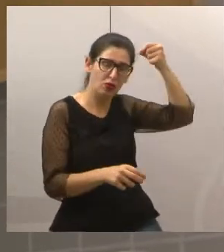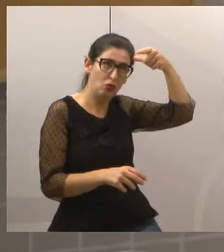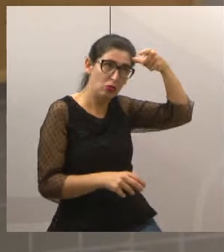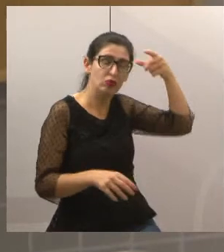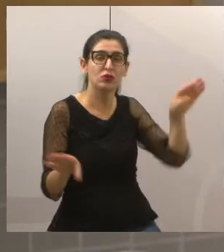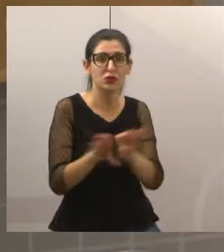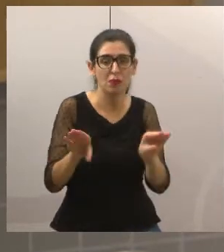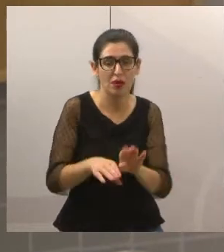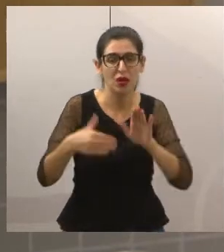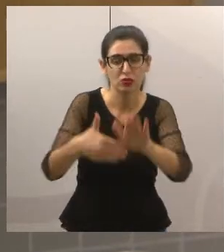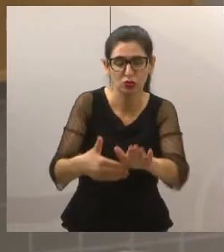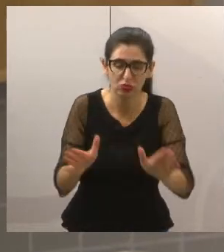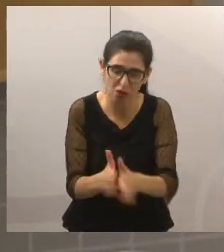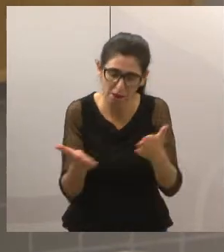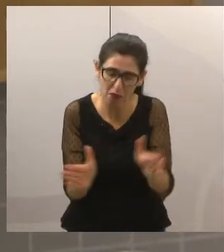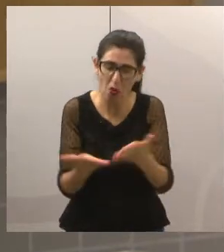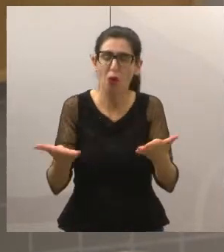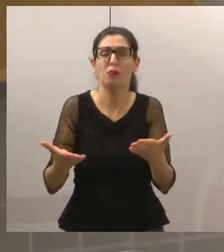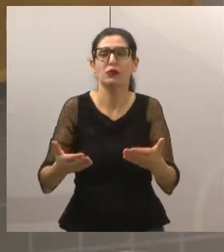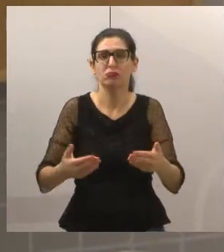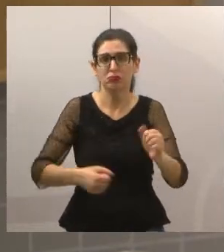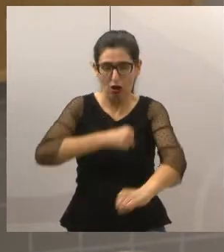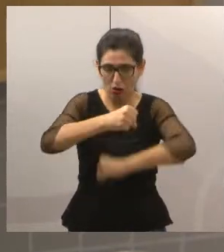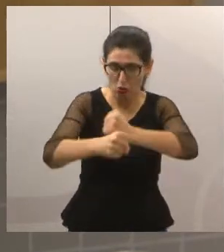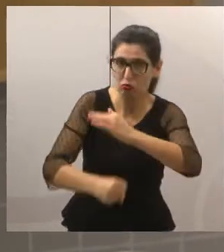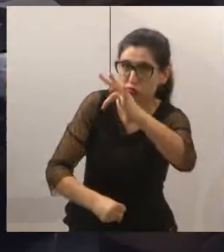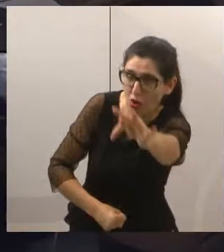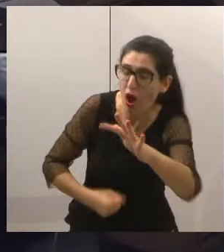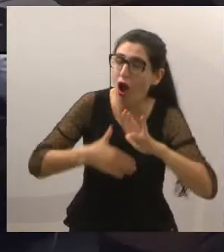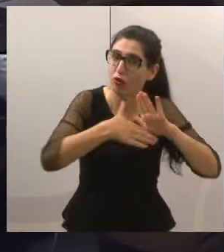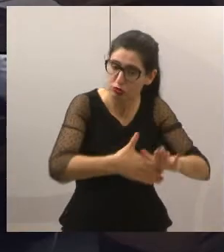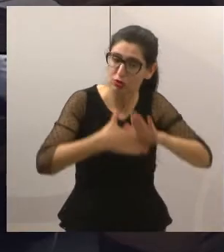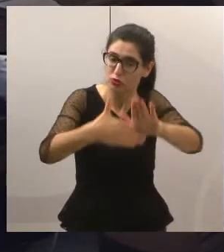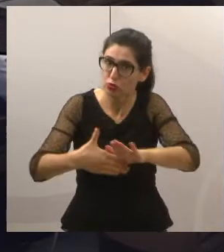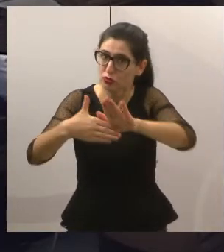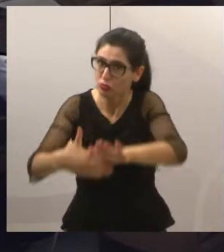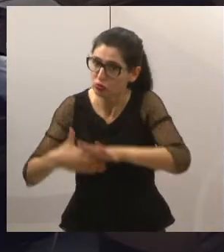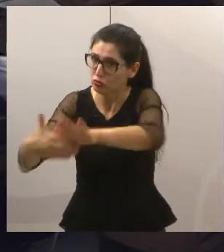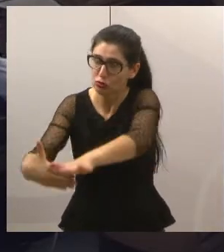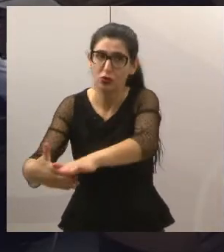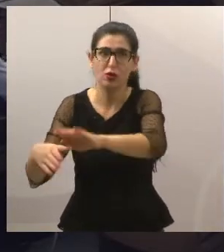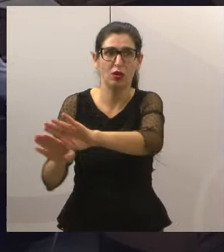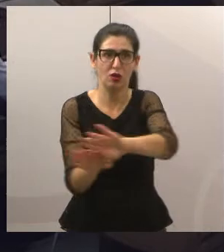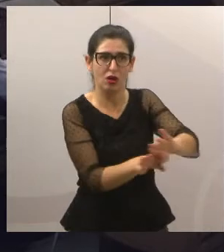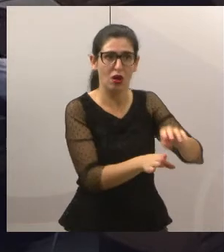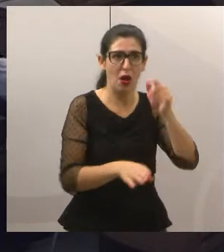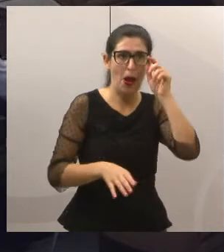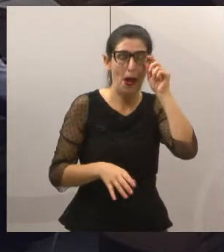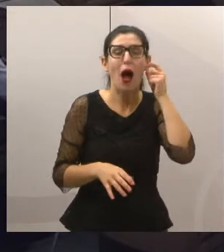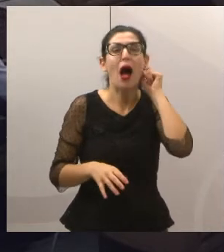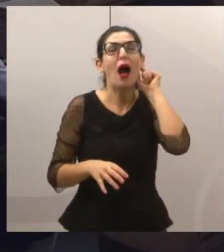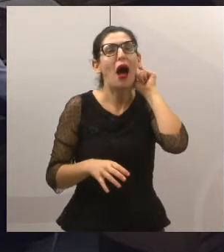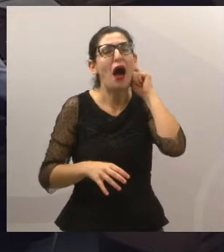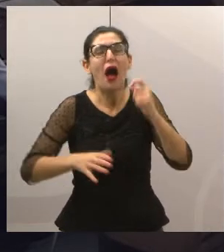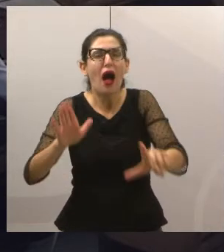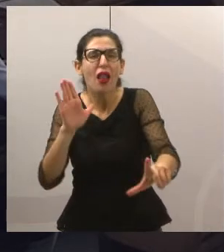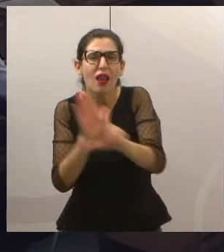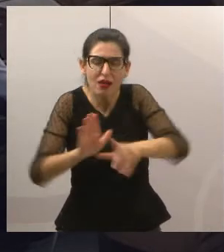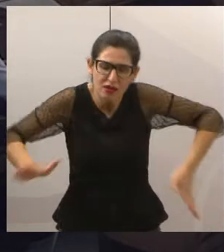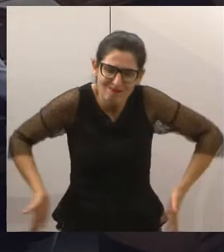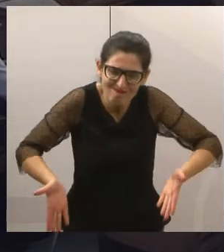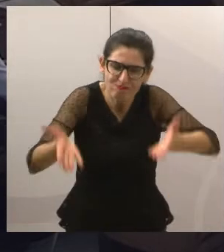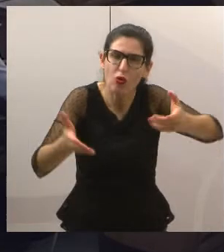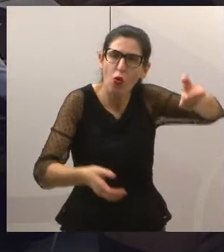volume maior para os próximos anos. E falando em cultura, foi aberta a Lei de Incentivo à Cultura, que é